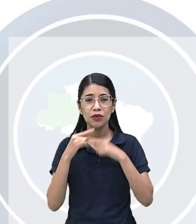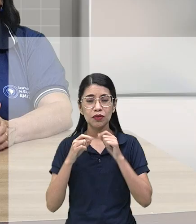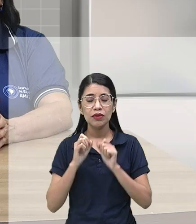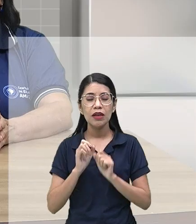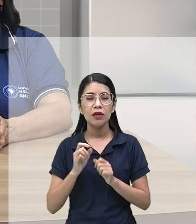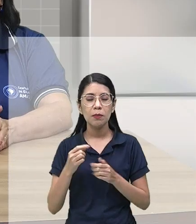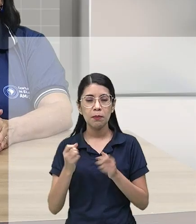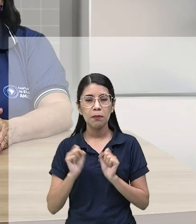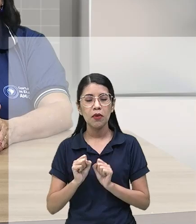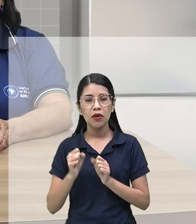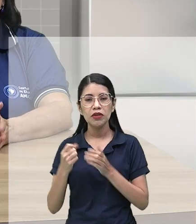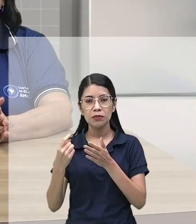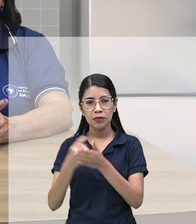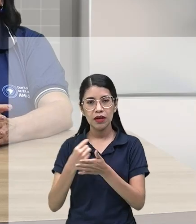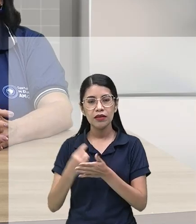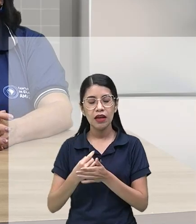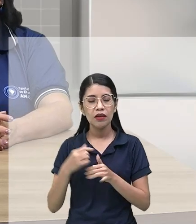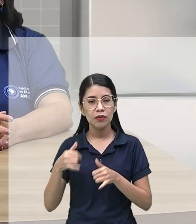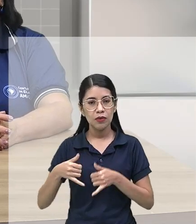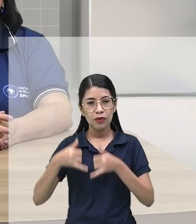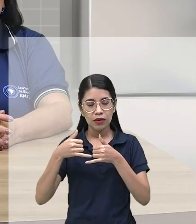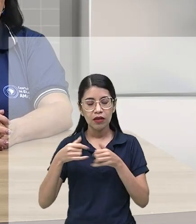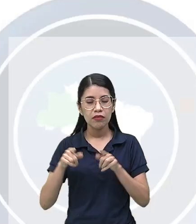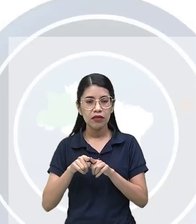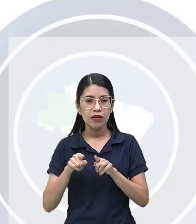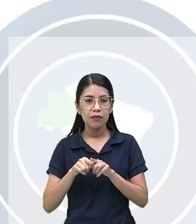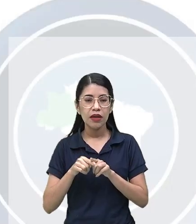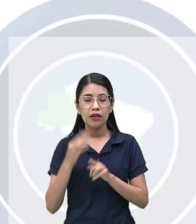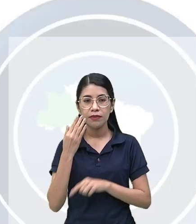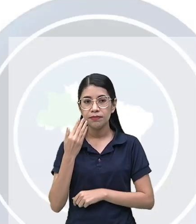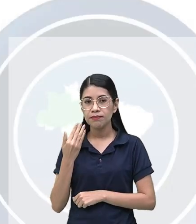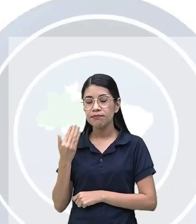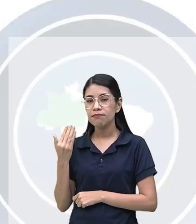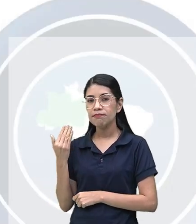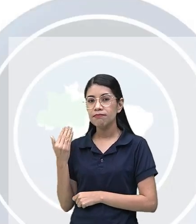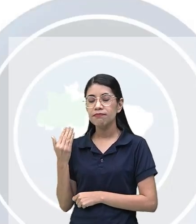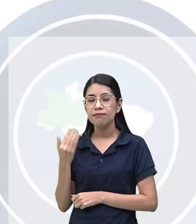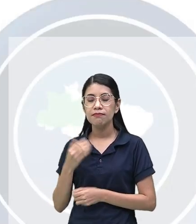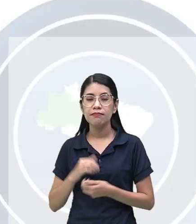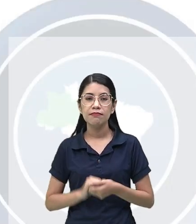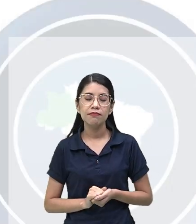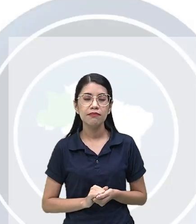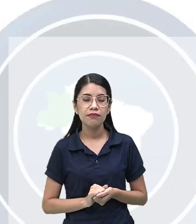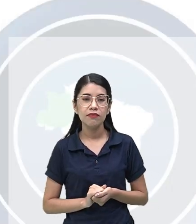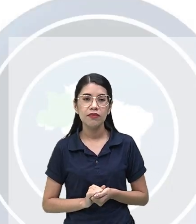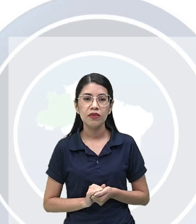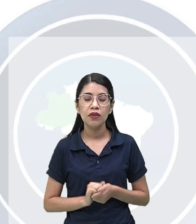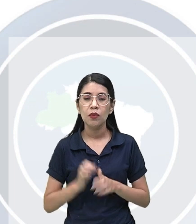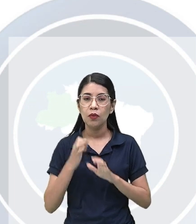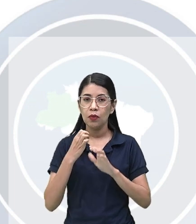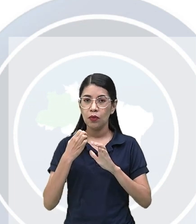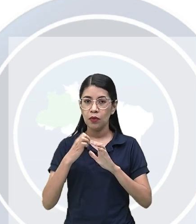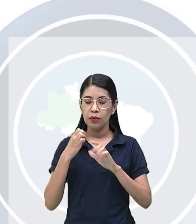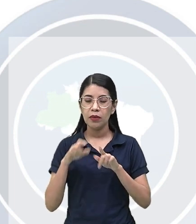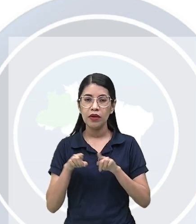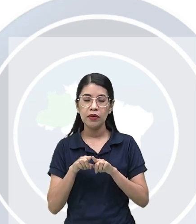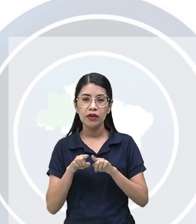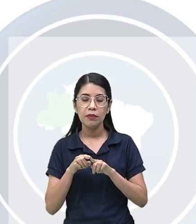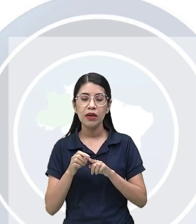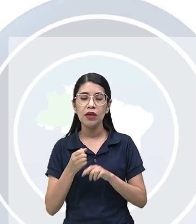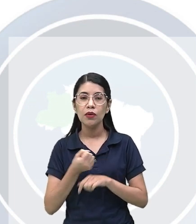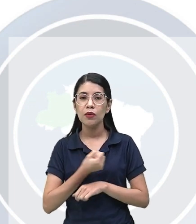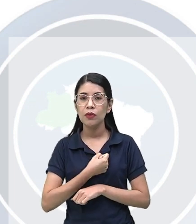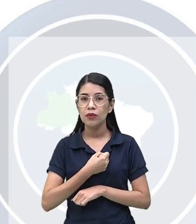estamos por aqui, nós temos nossos contatos, né, deixamos aí para vocês no início, mas tem aqui também no final, esse é o contato